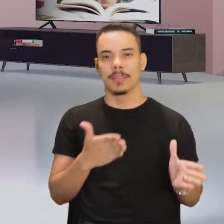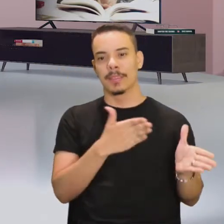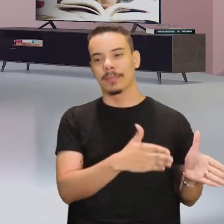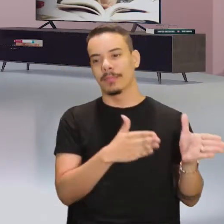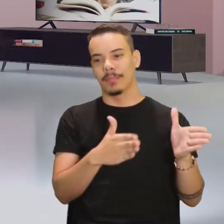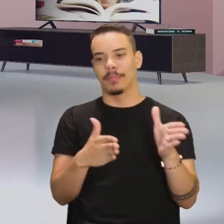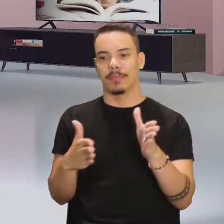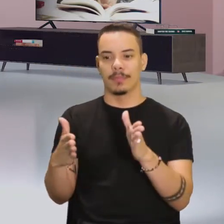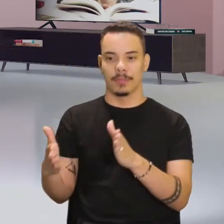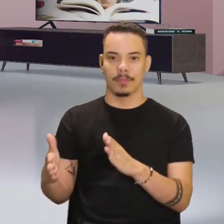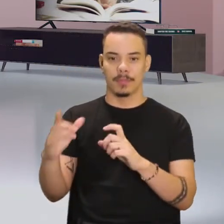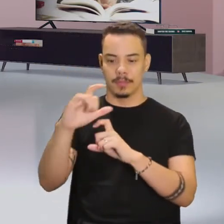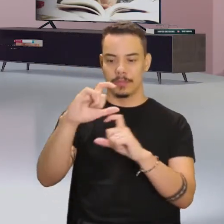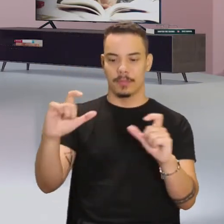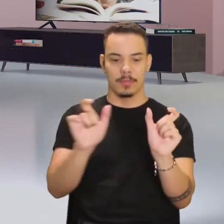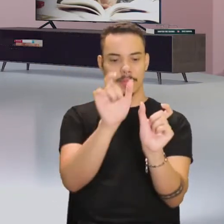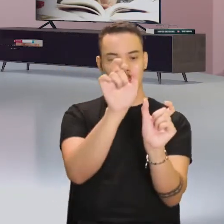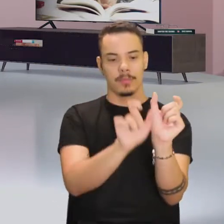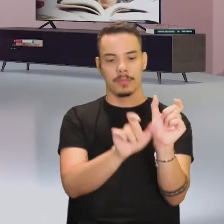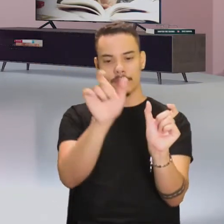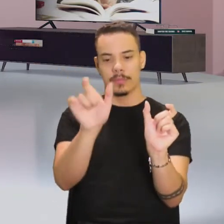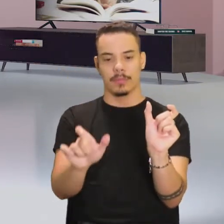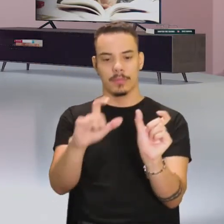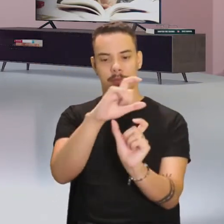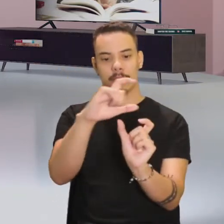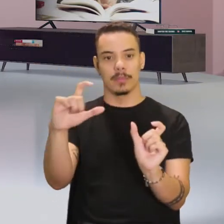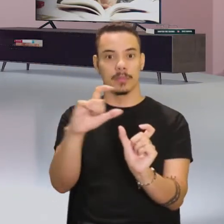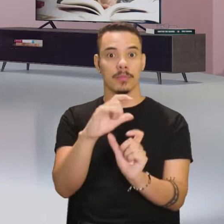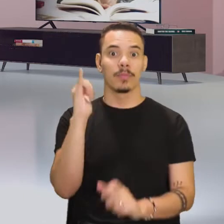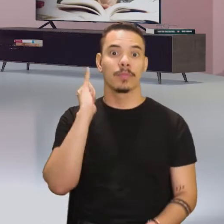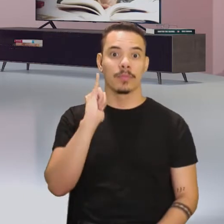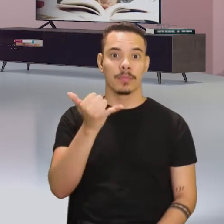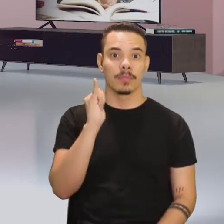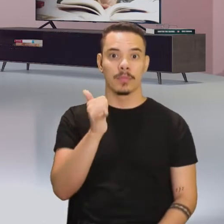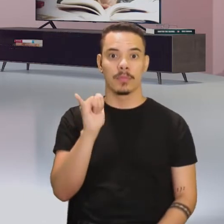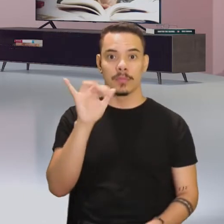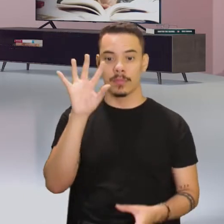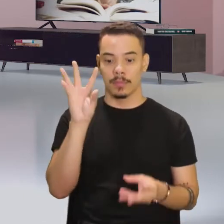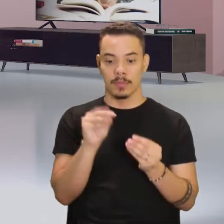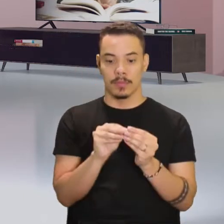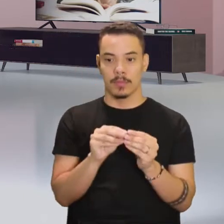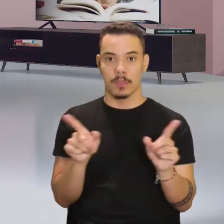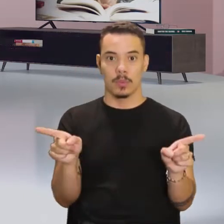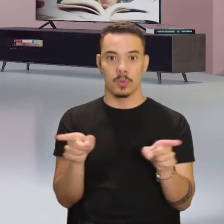de quadros lembra a organização de uma narrativa curta